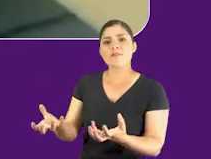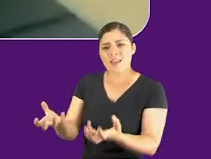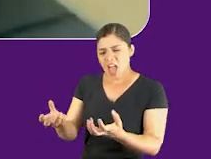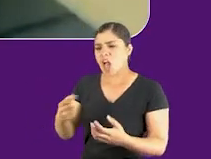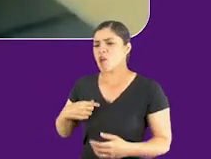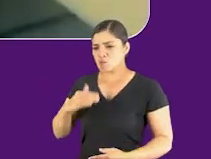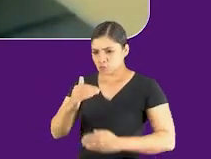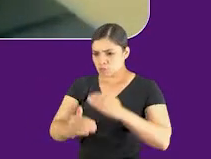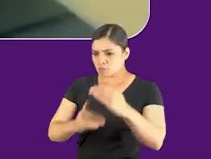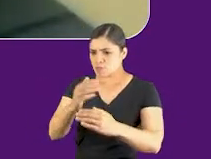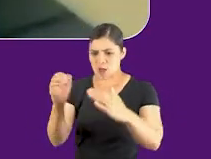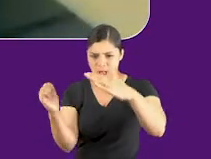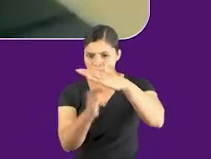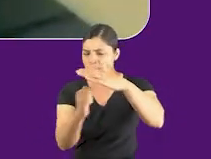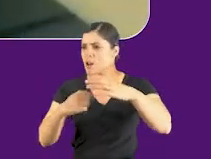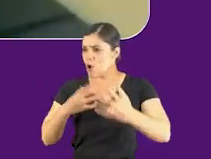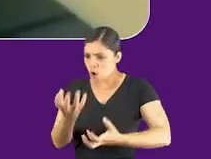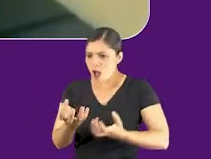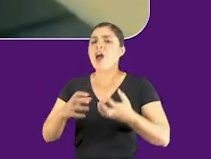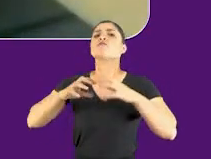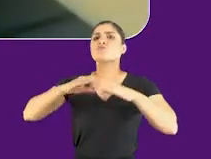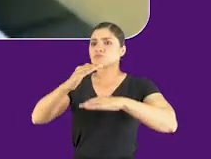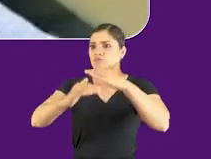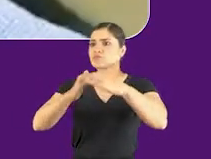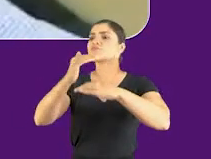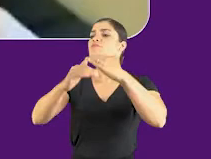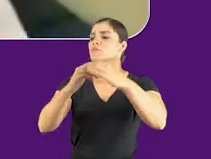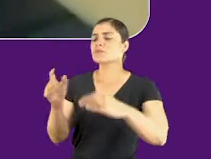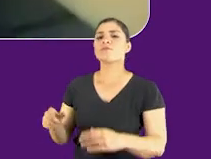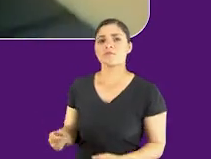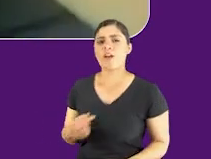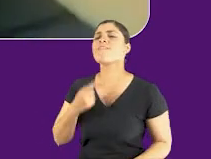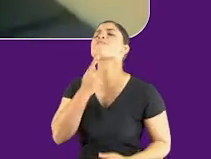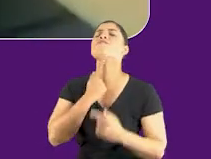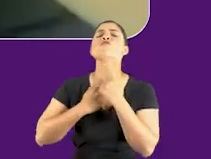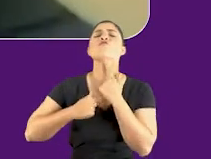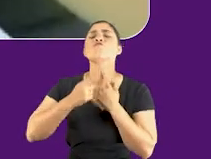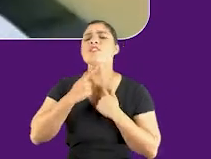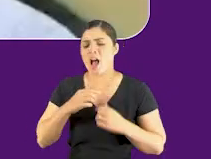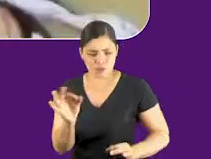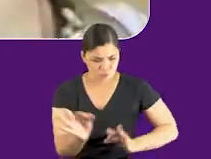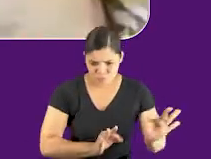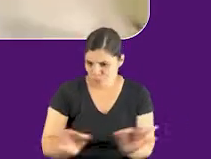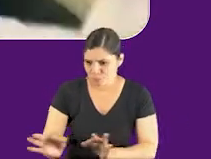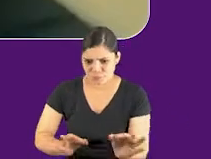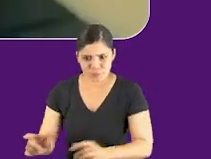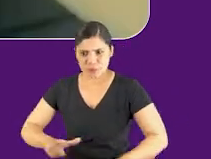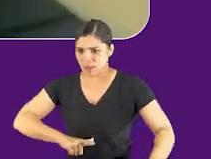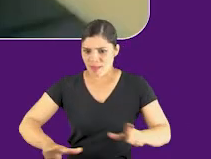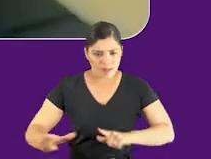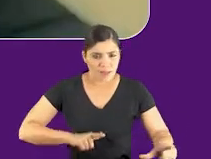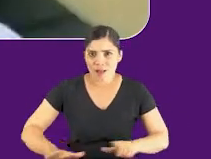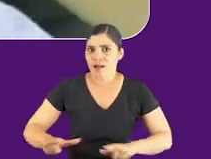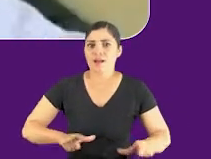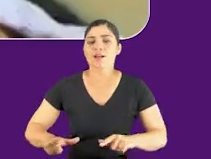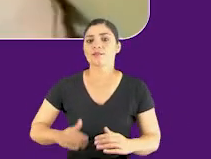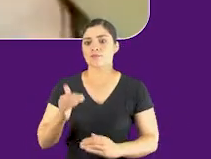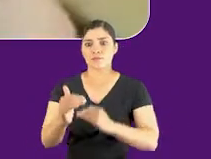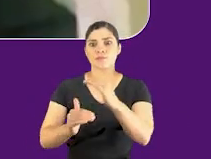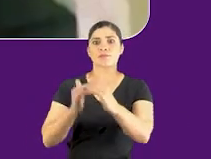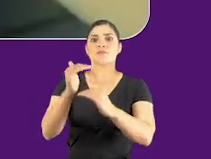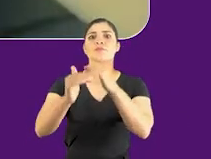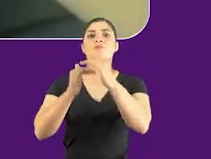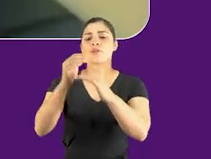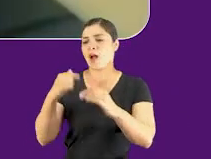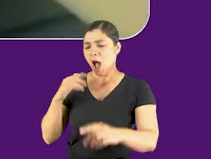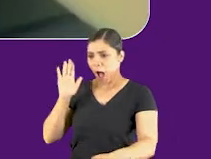ter um fome mas come no bom sentido vontade de fazer as coisas vontade de crescer